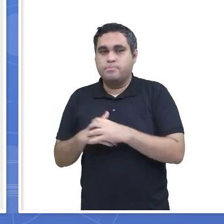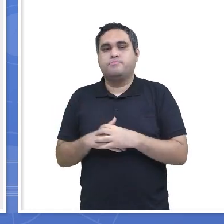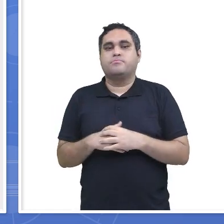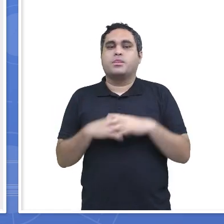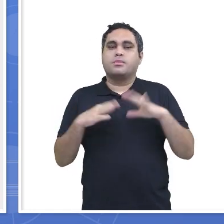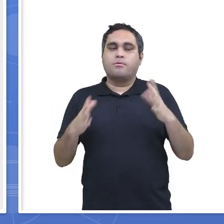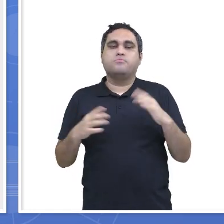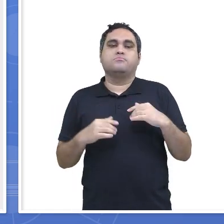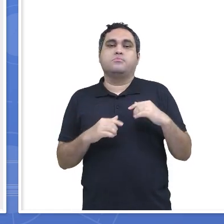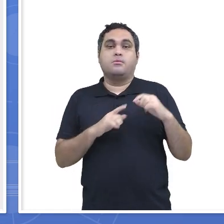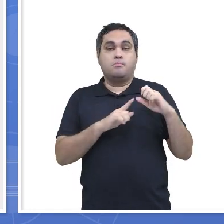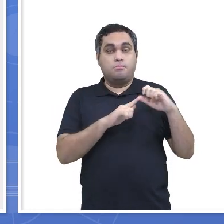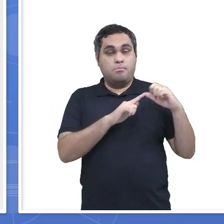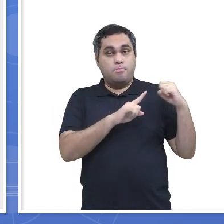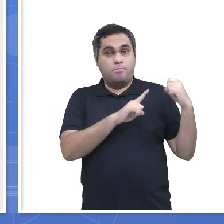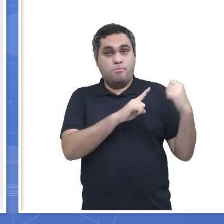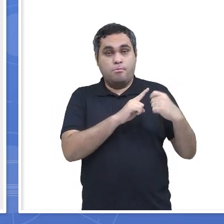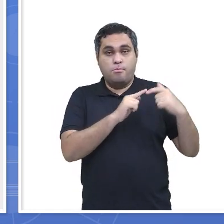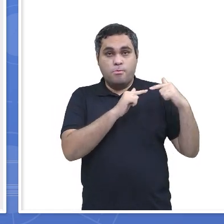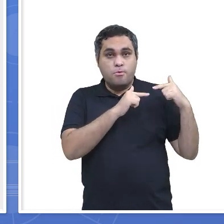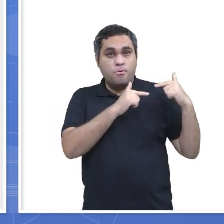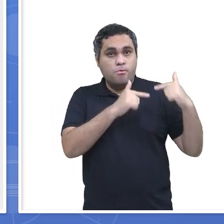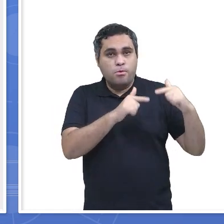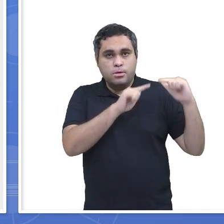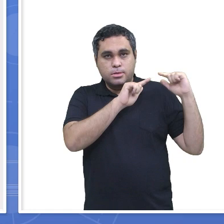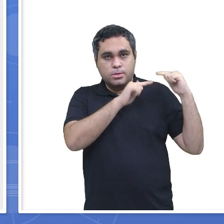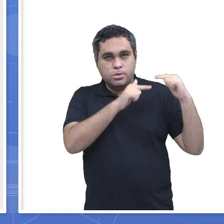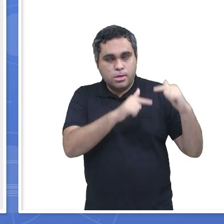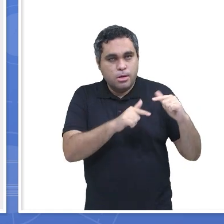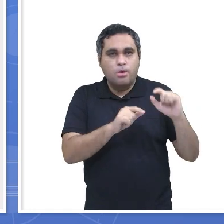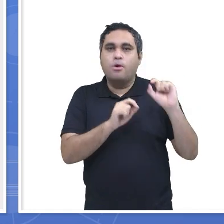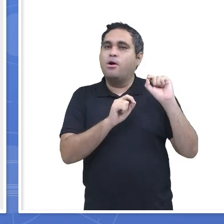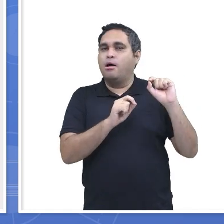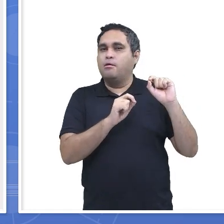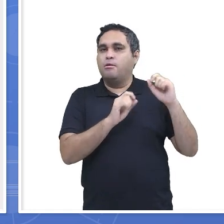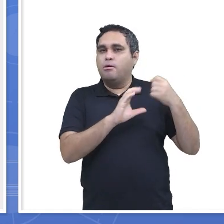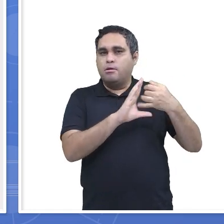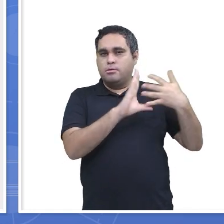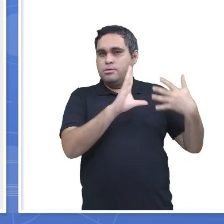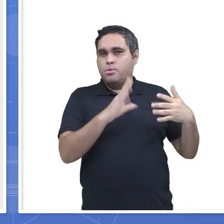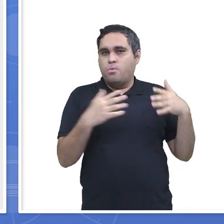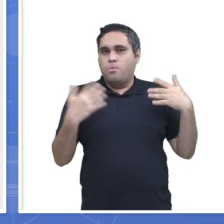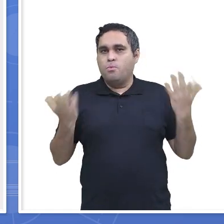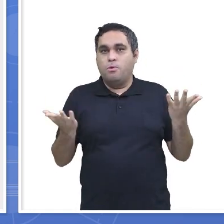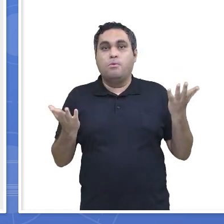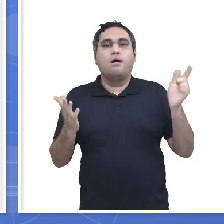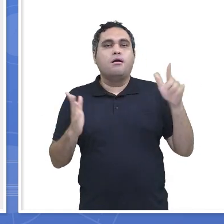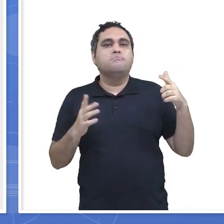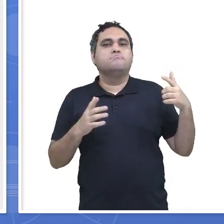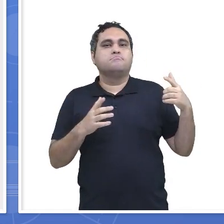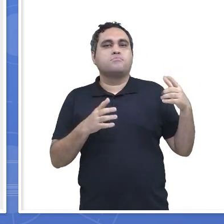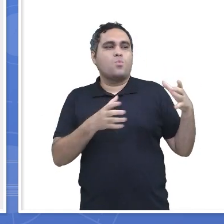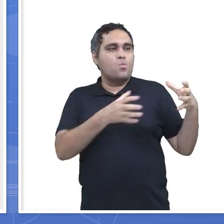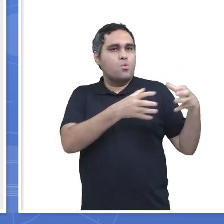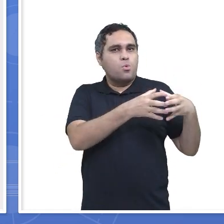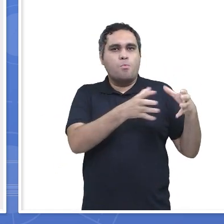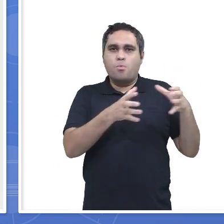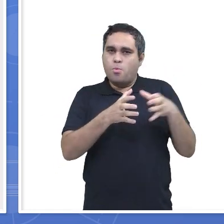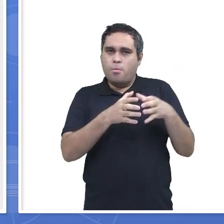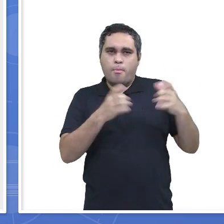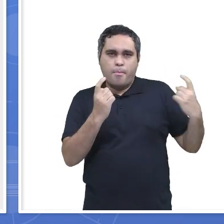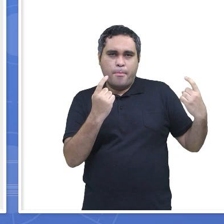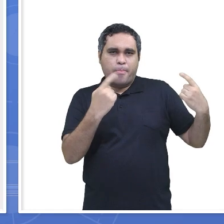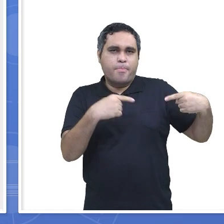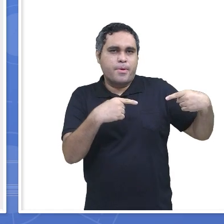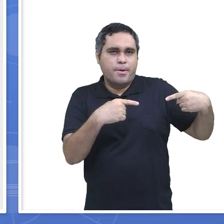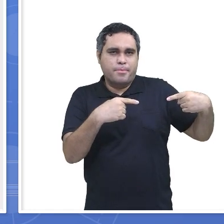movimentos sociais tradicionais, eles se caracterizam por lutas de classe, estão mais fundamentados nessa chamada luta